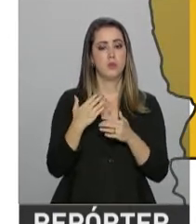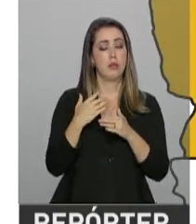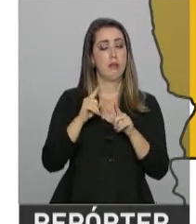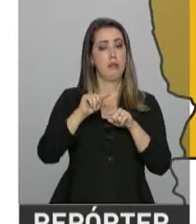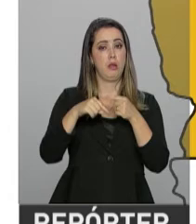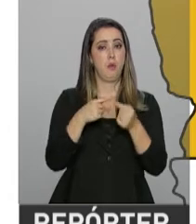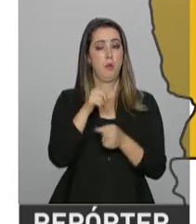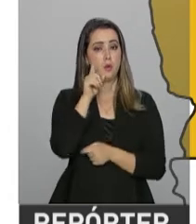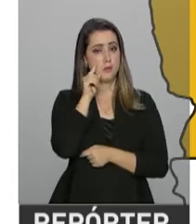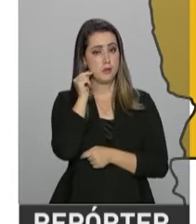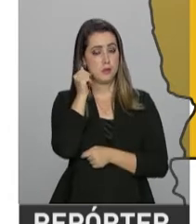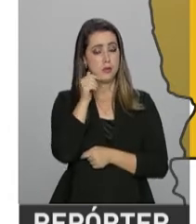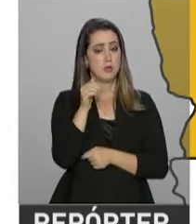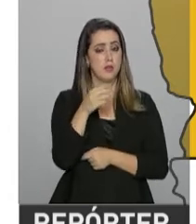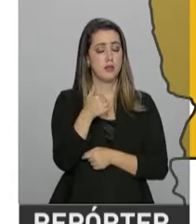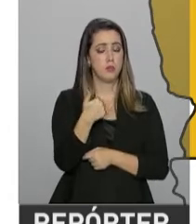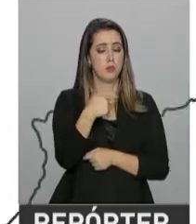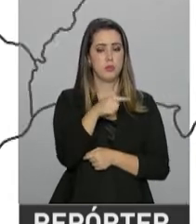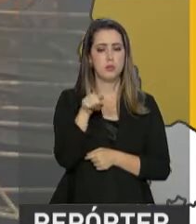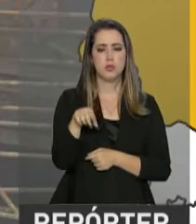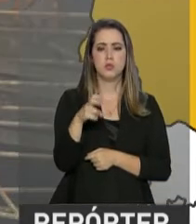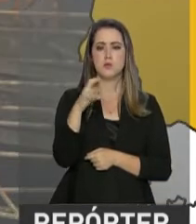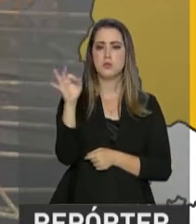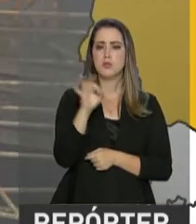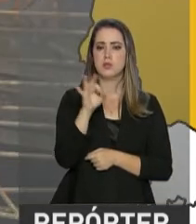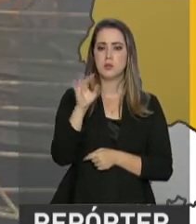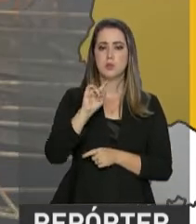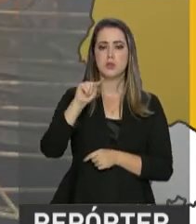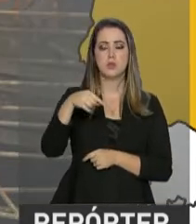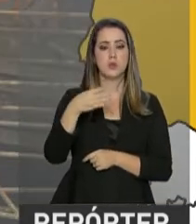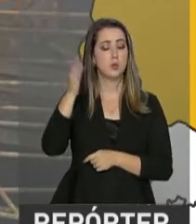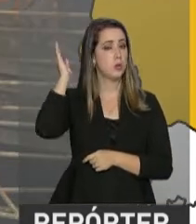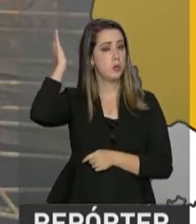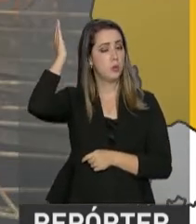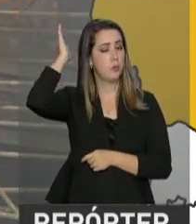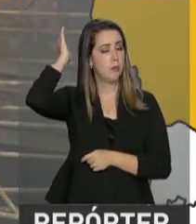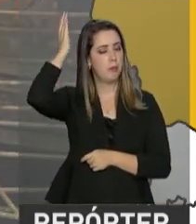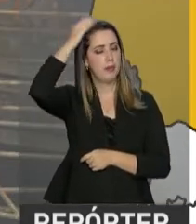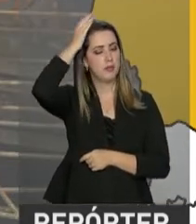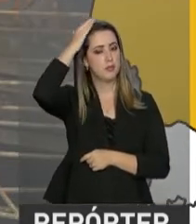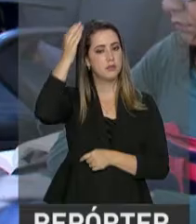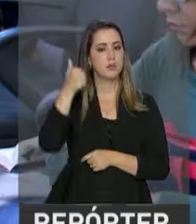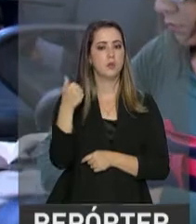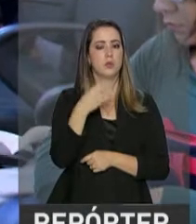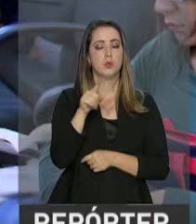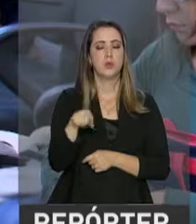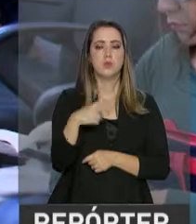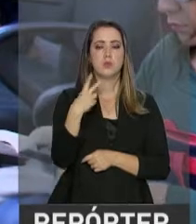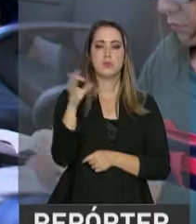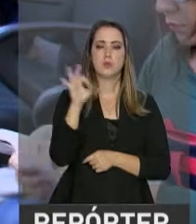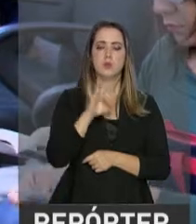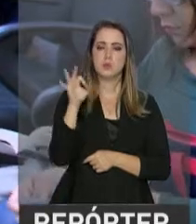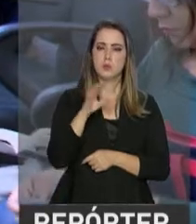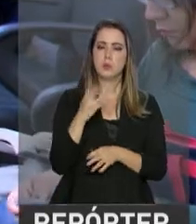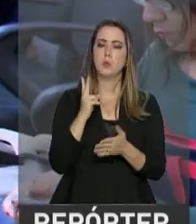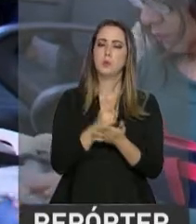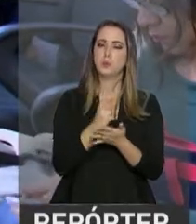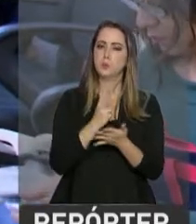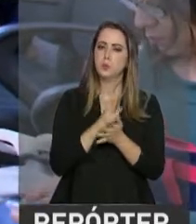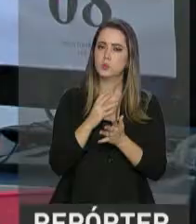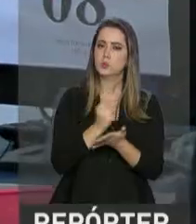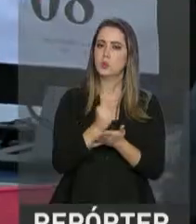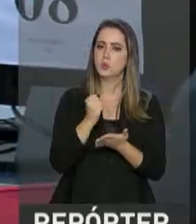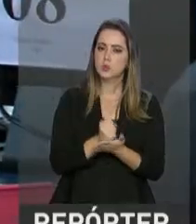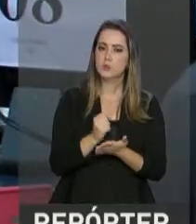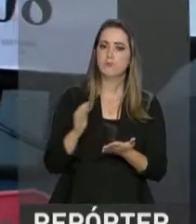ceará com 17 6 por cento eo paraná com 14,2 por cento mesmo com toda essa contratação